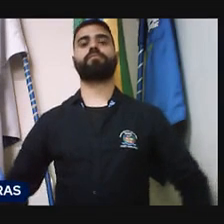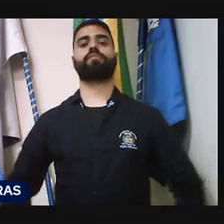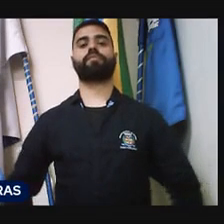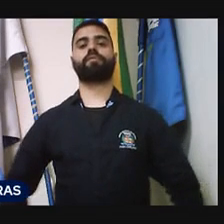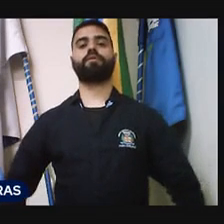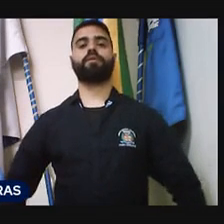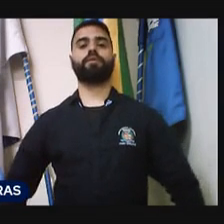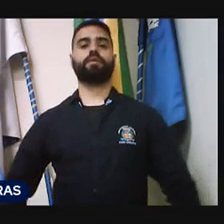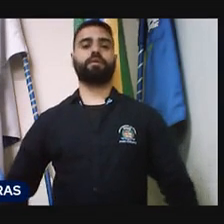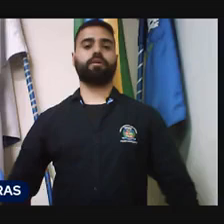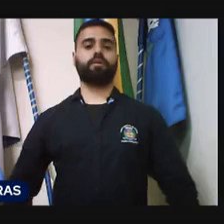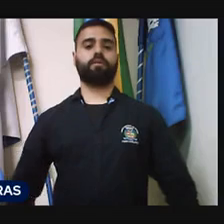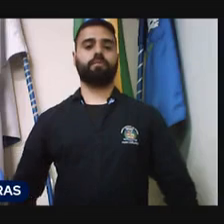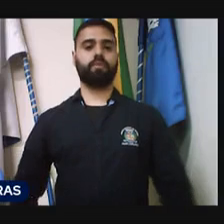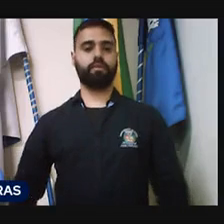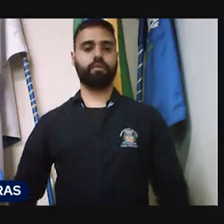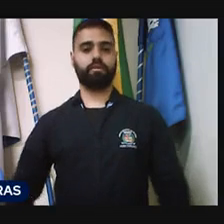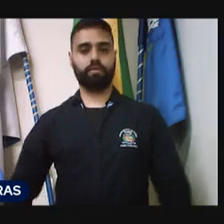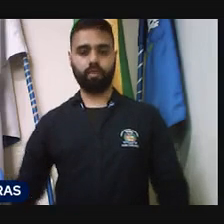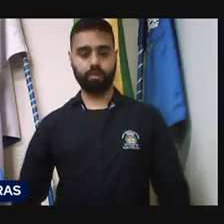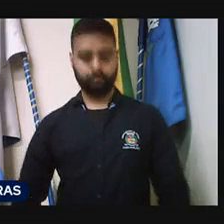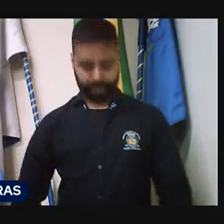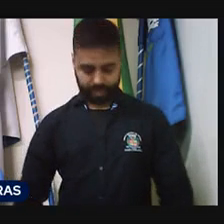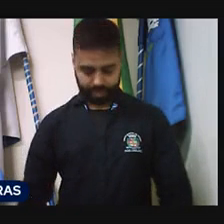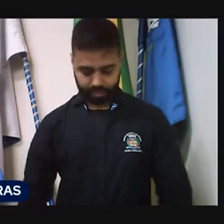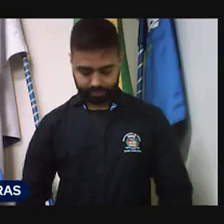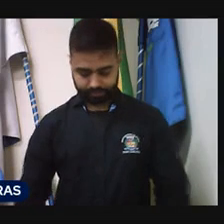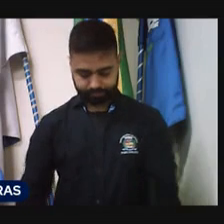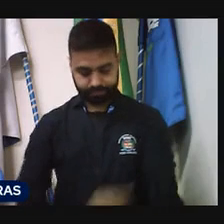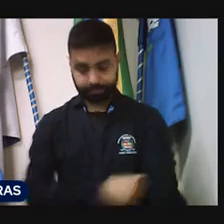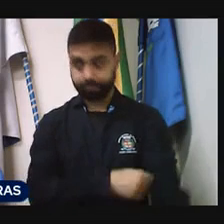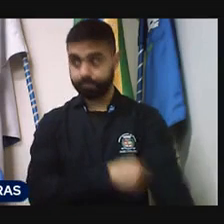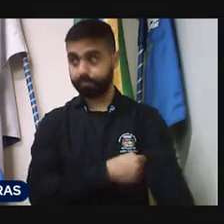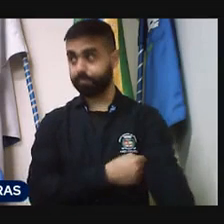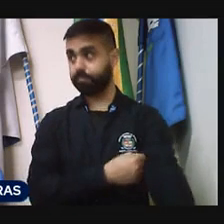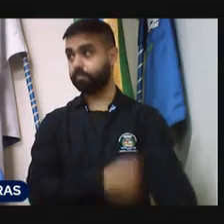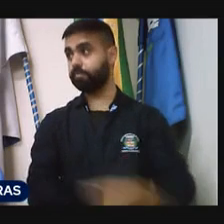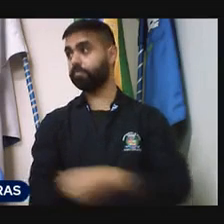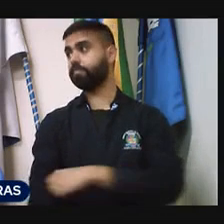agosto 2001 vereadores é renal das bases eu